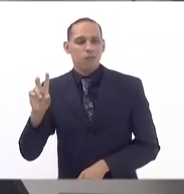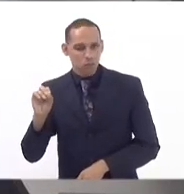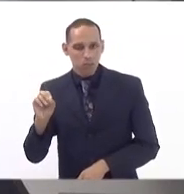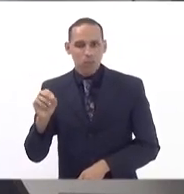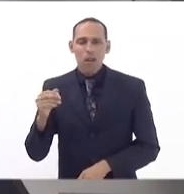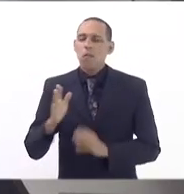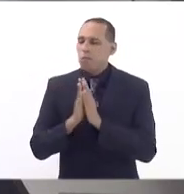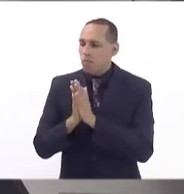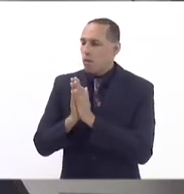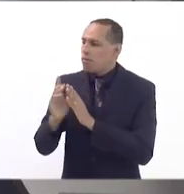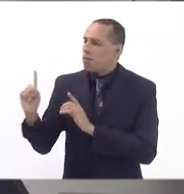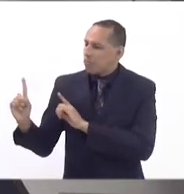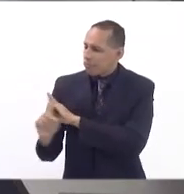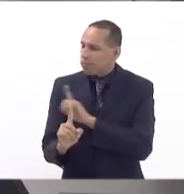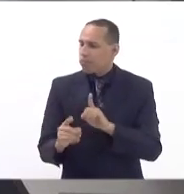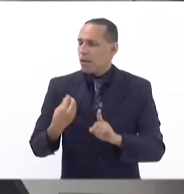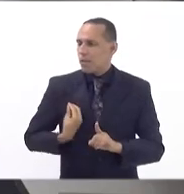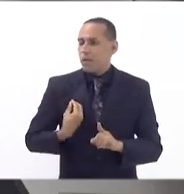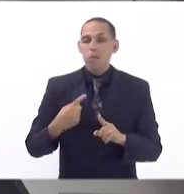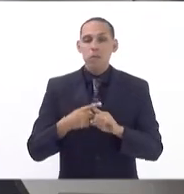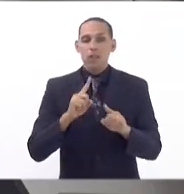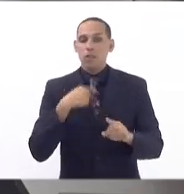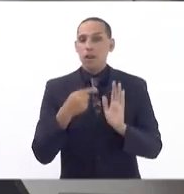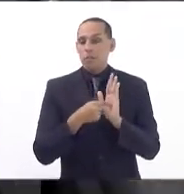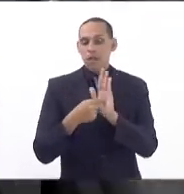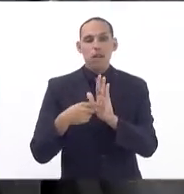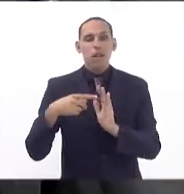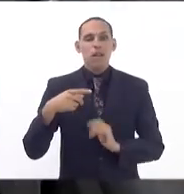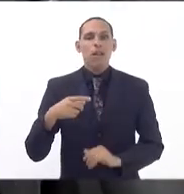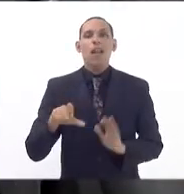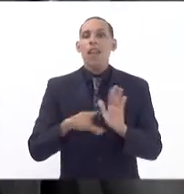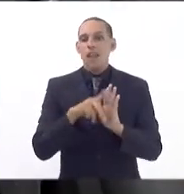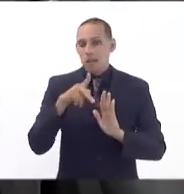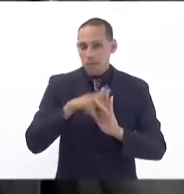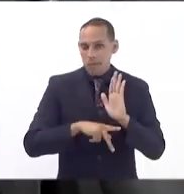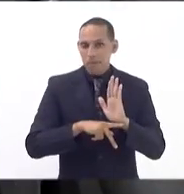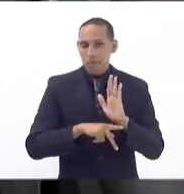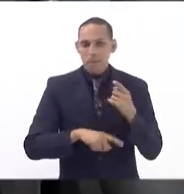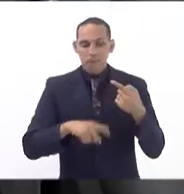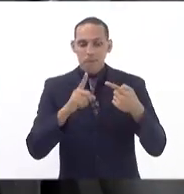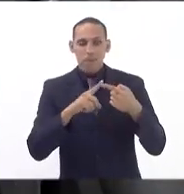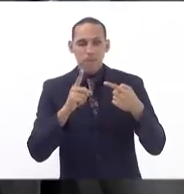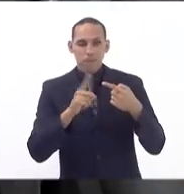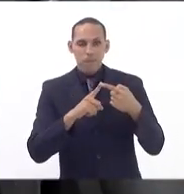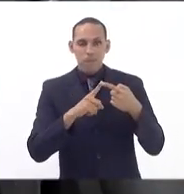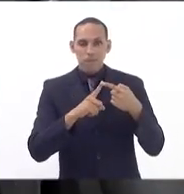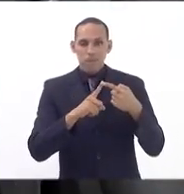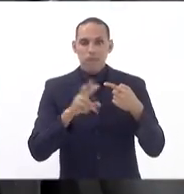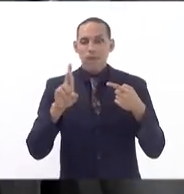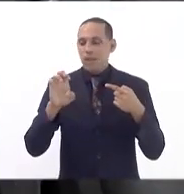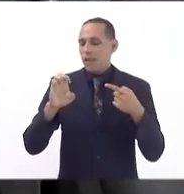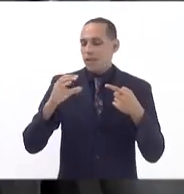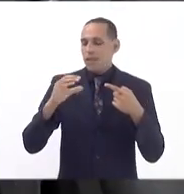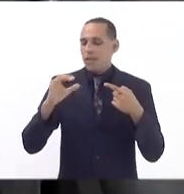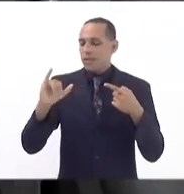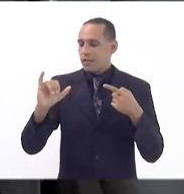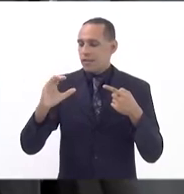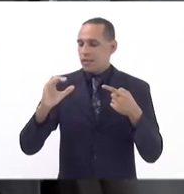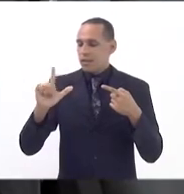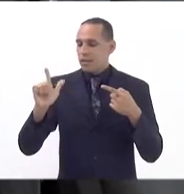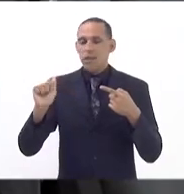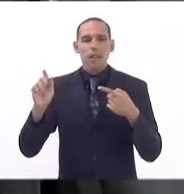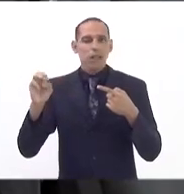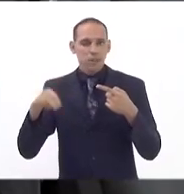pode ser degustado por que não está apresentando o PL os dois projetos de vista como que vai falar sobre a questão da reciclagem que a outra que